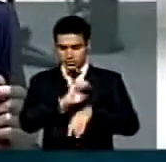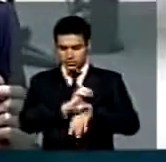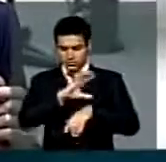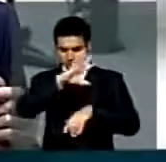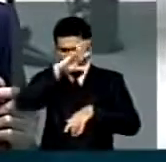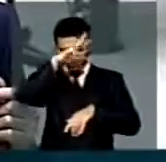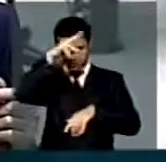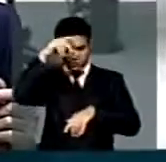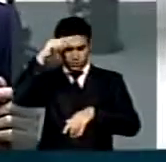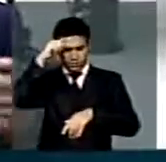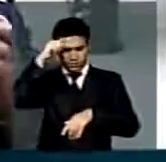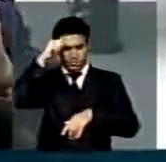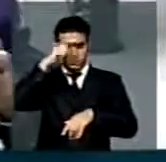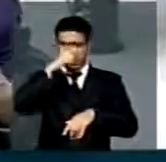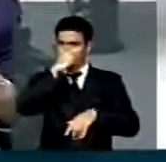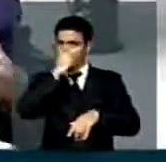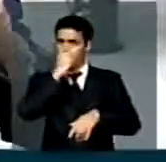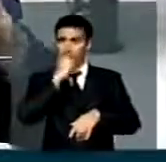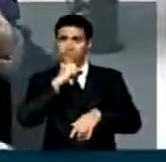Grosso,